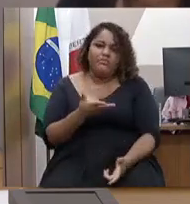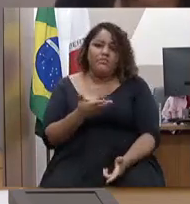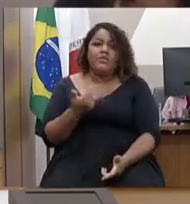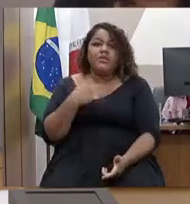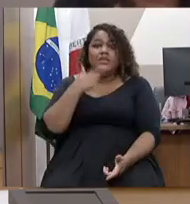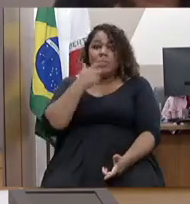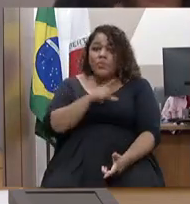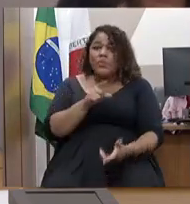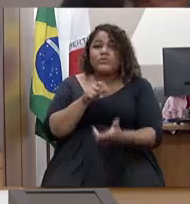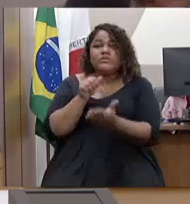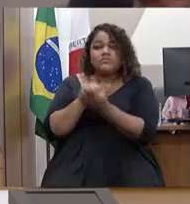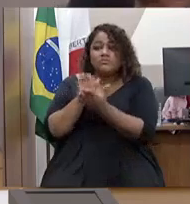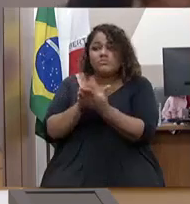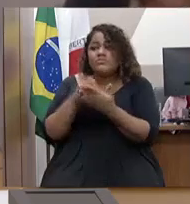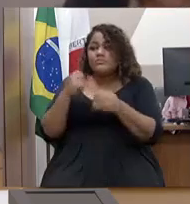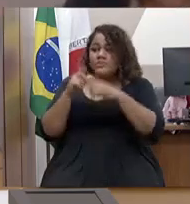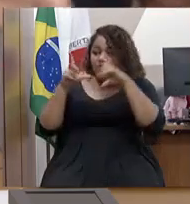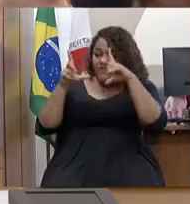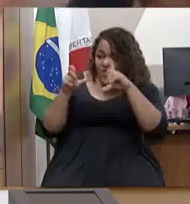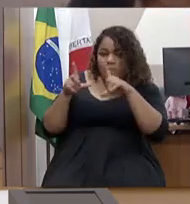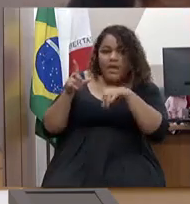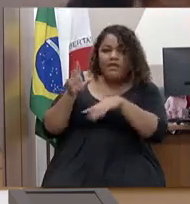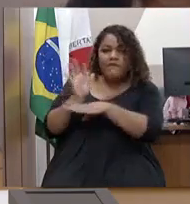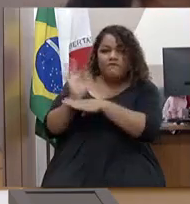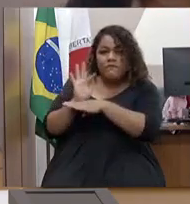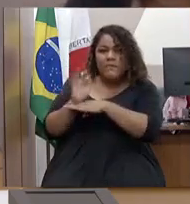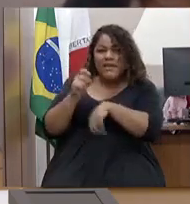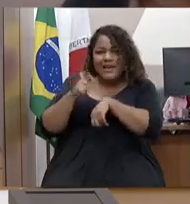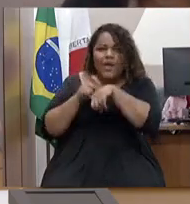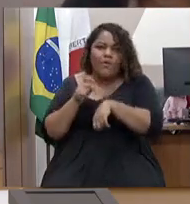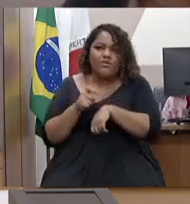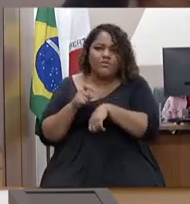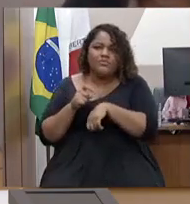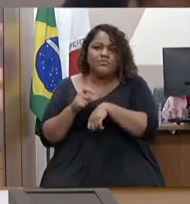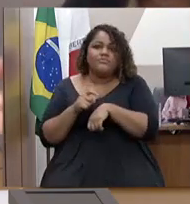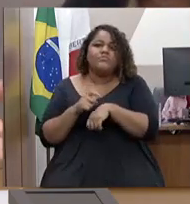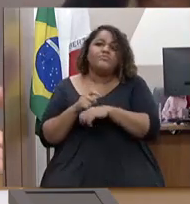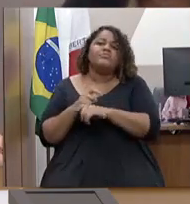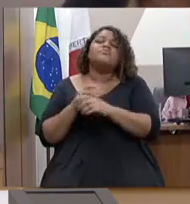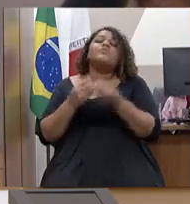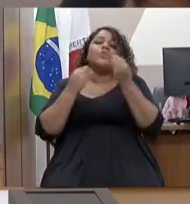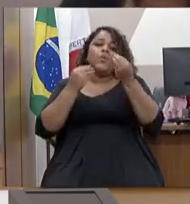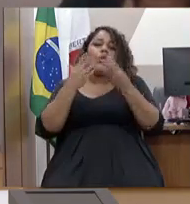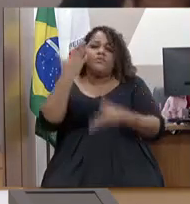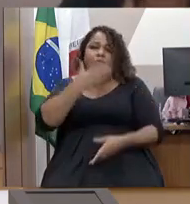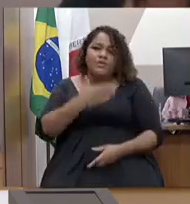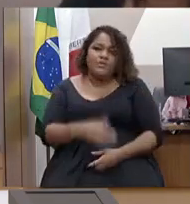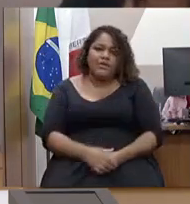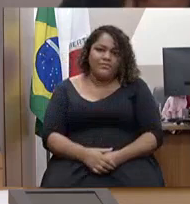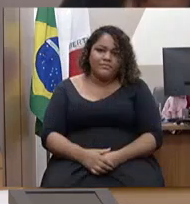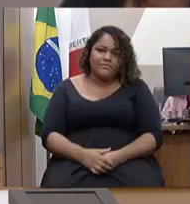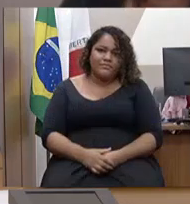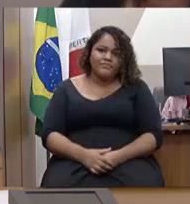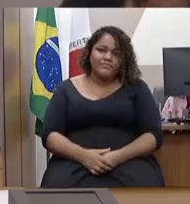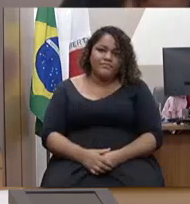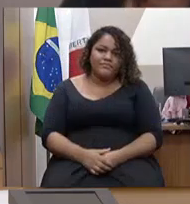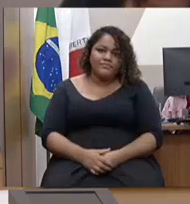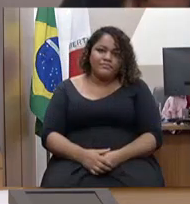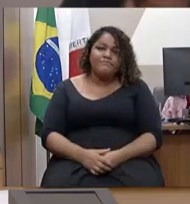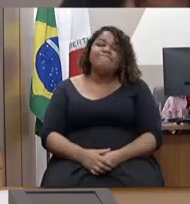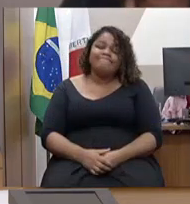filmar naquela hora para poder dizer que aconteceu porque se eu não tiver lá presente como é que eu vou dizer que é a norma funcionou